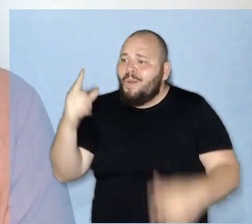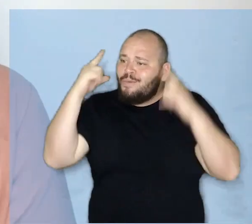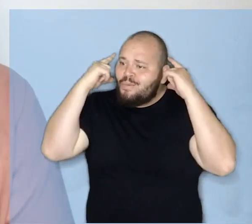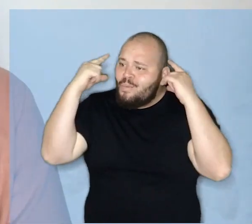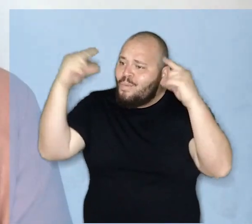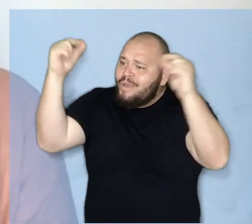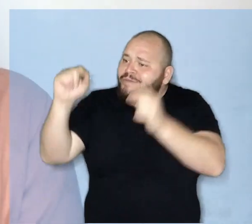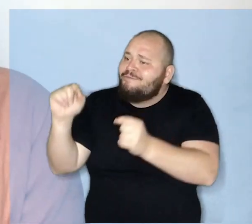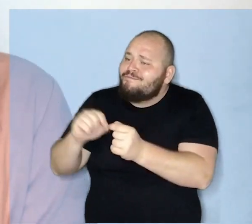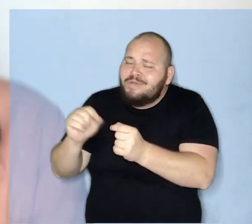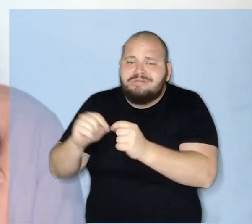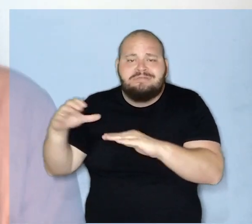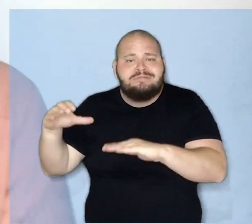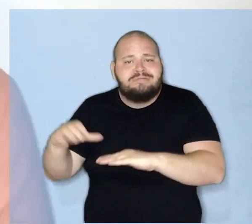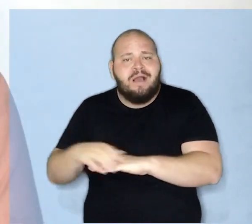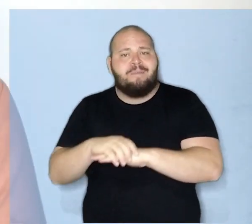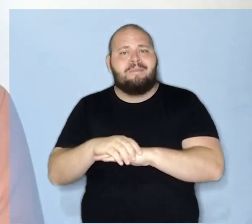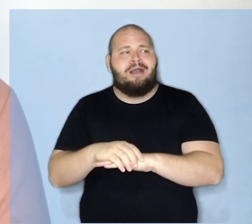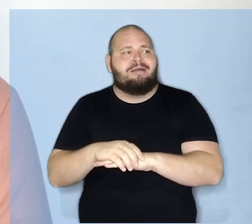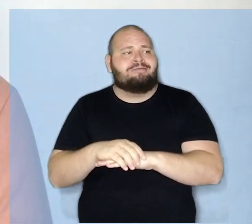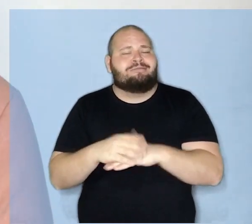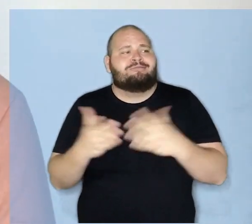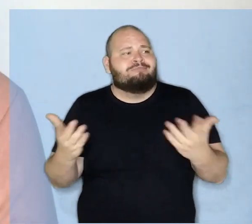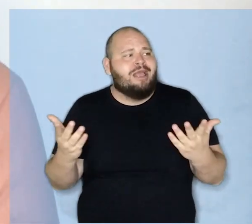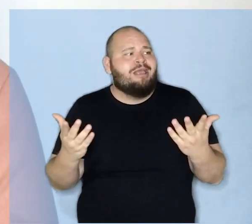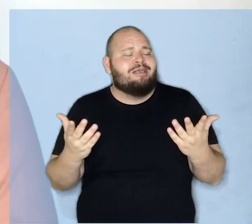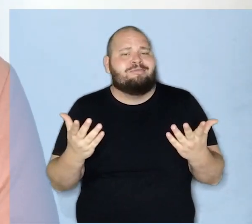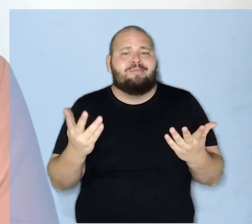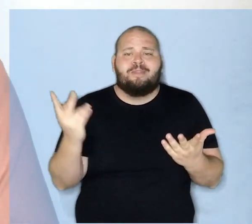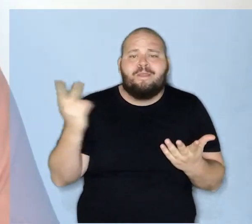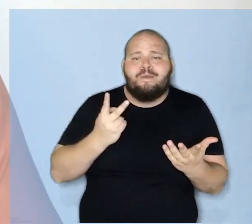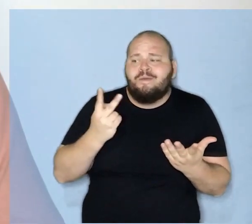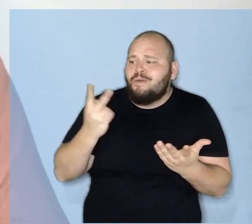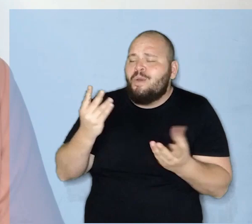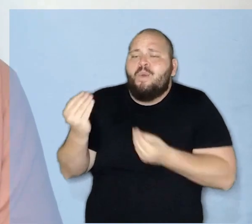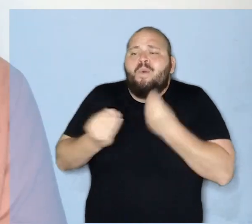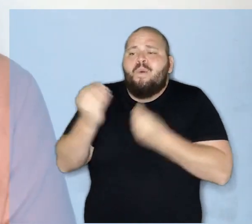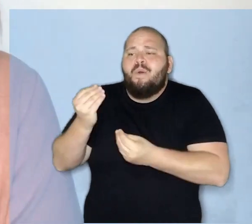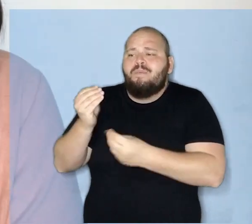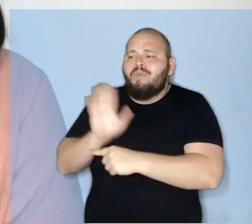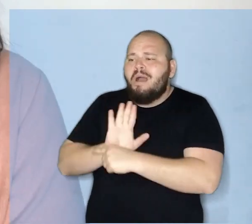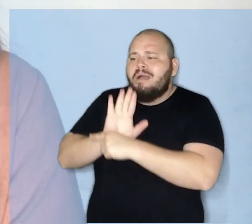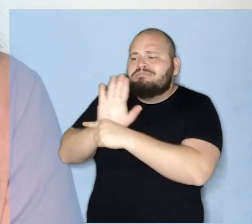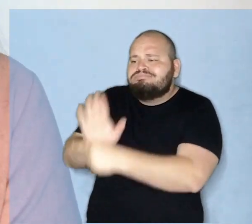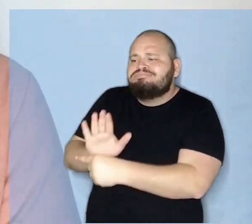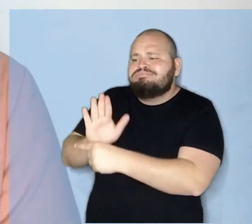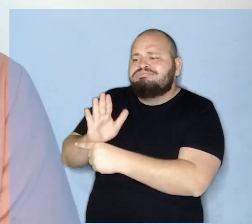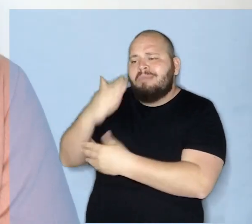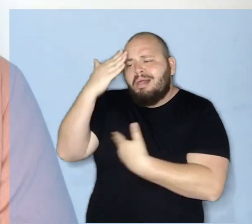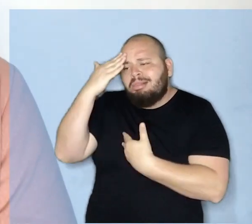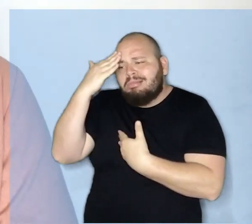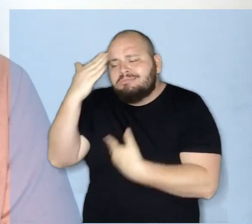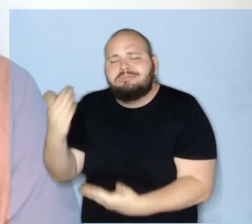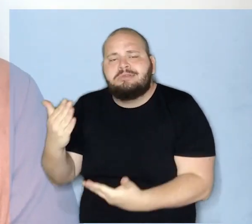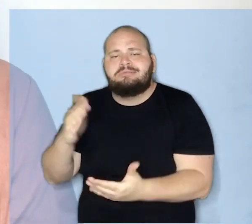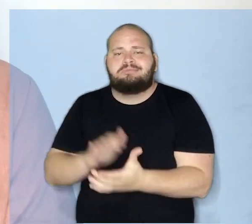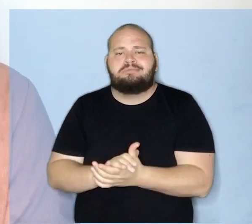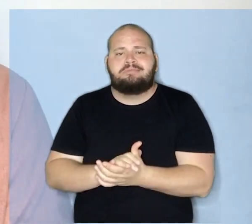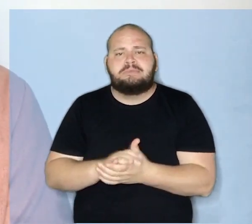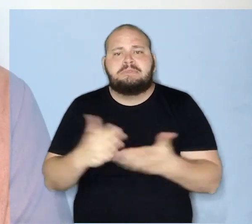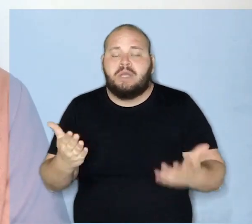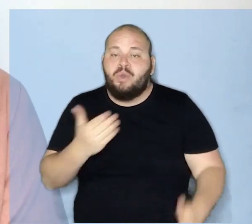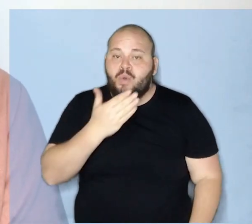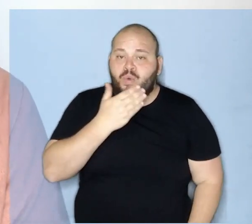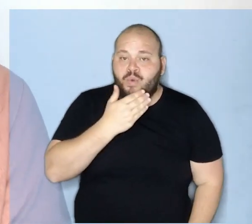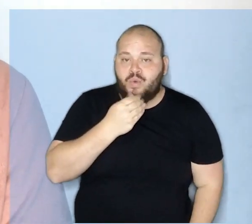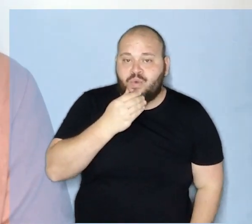sapatos? Pois é, como podemos agradecê-los? E ficaram nessa discussão. Aí o senhor chinelo lembrou que